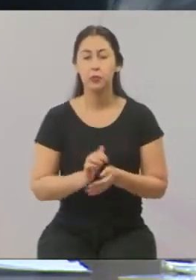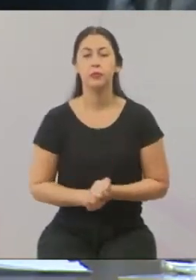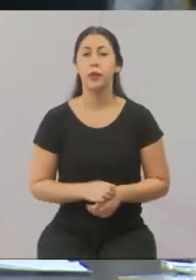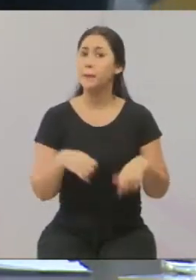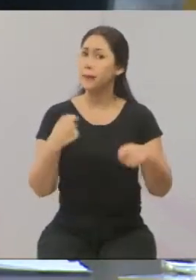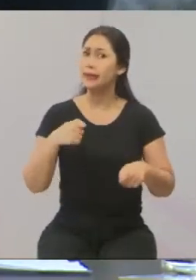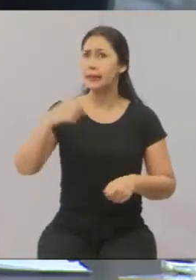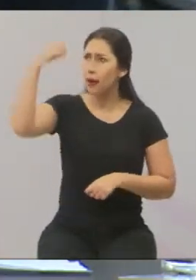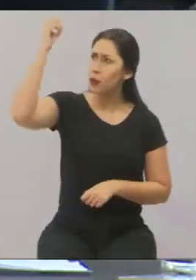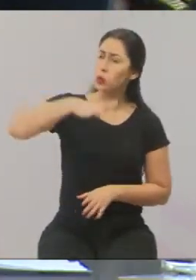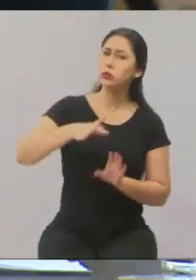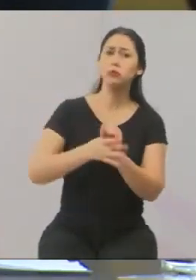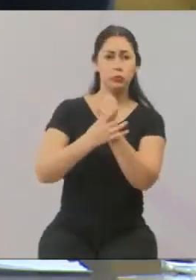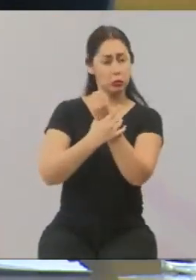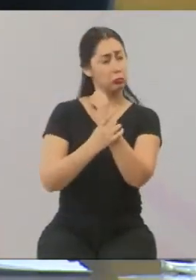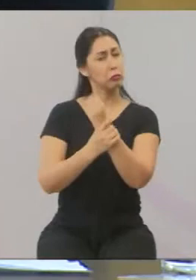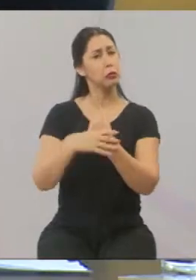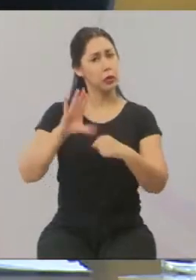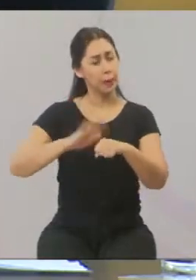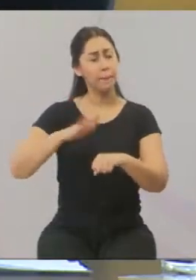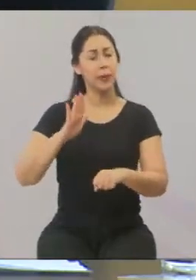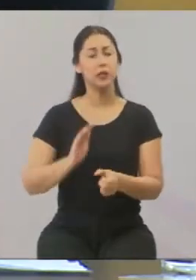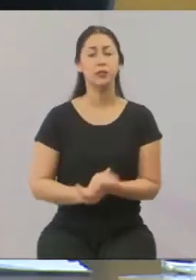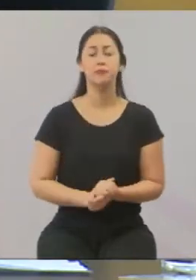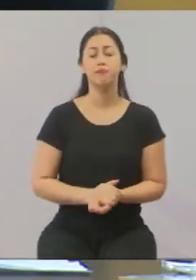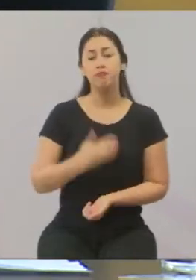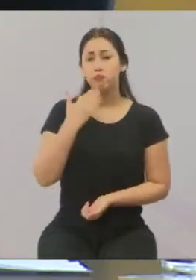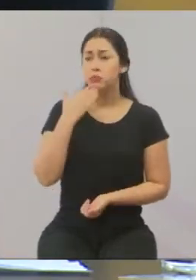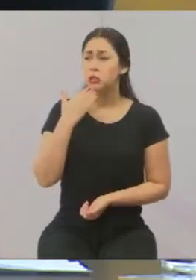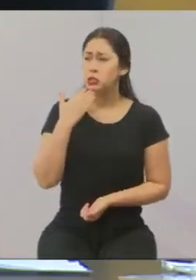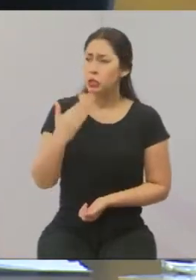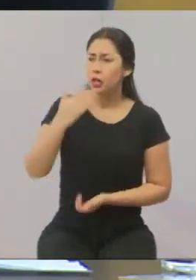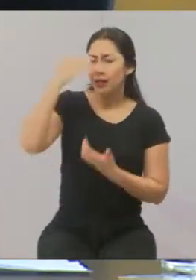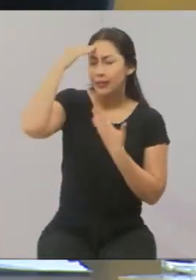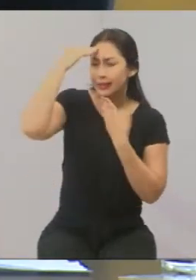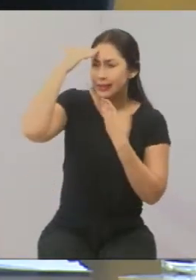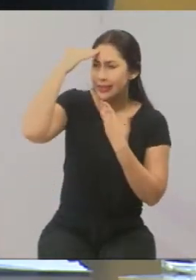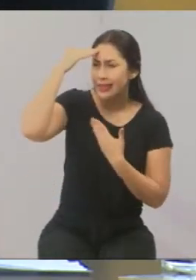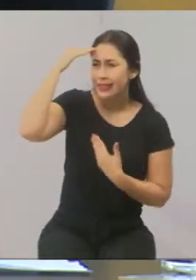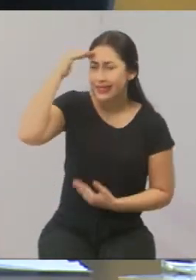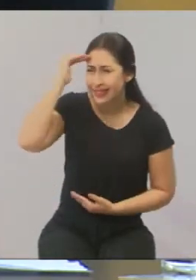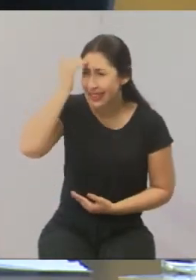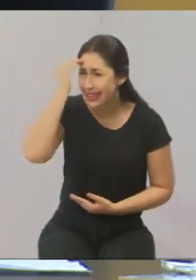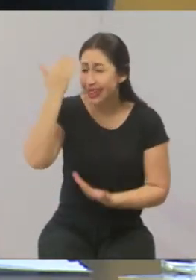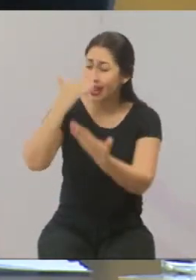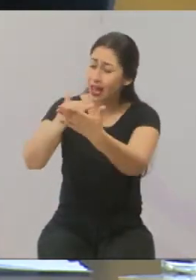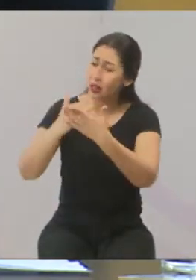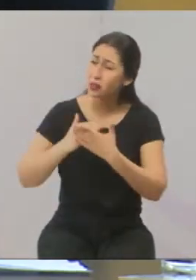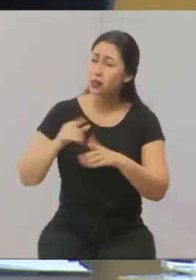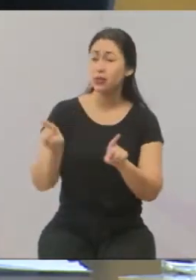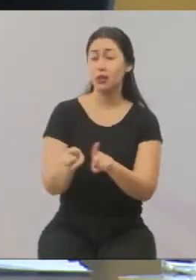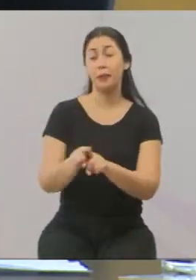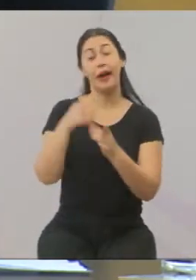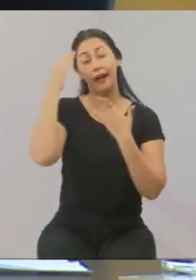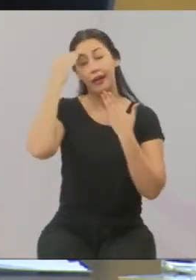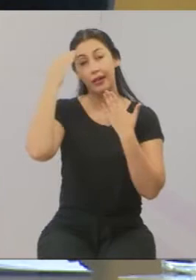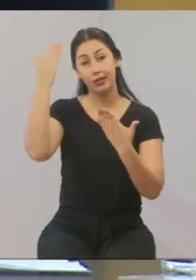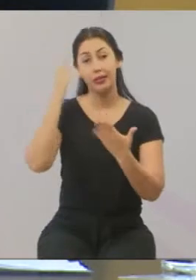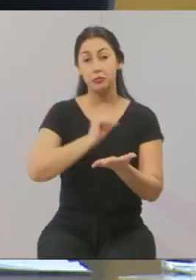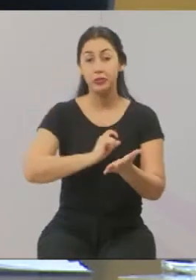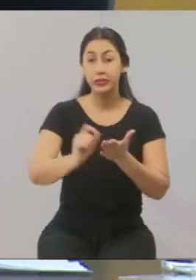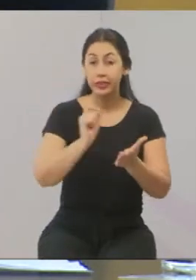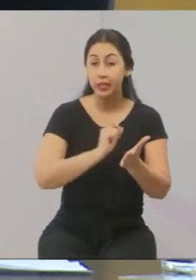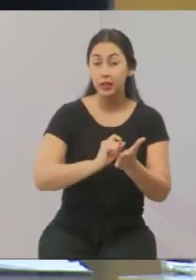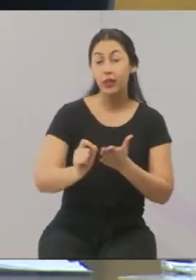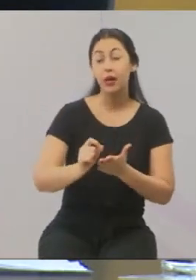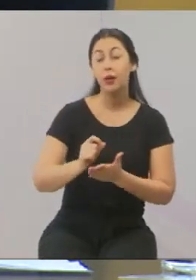munícipes. Assim sendo, muito respeitosamente, recorremos à compreensão e aos prédios dessa concessionária e antecipando agradecimento pela atenção dispensada,